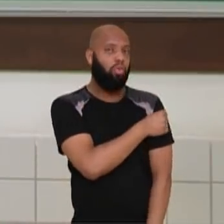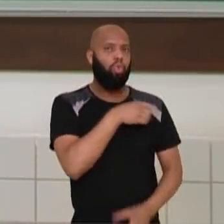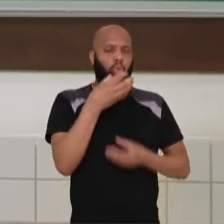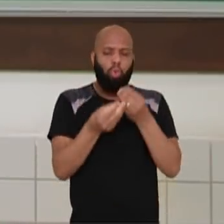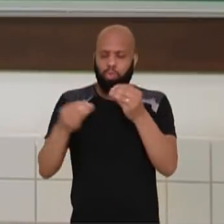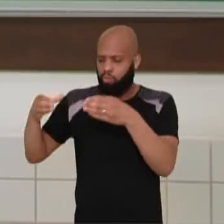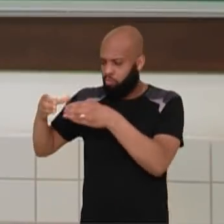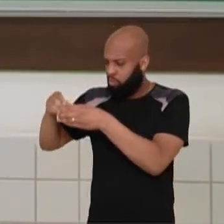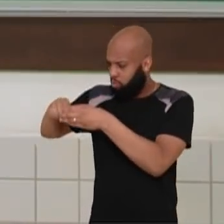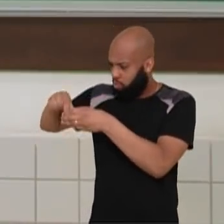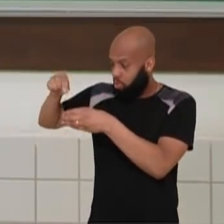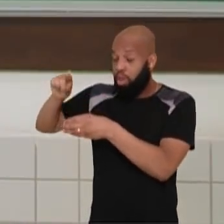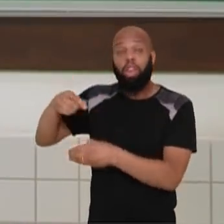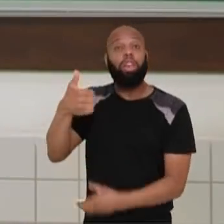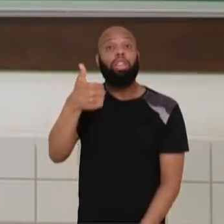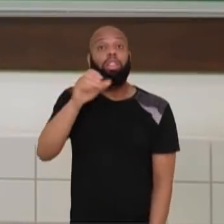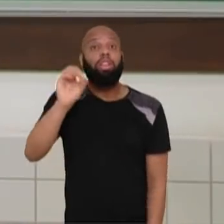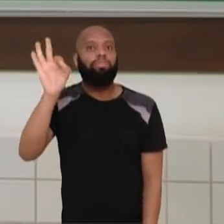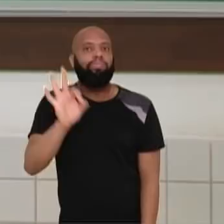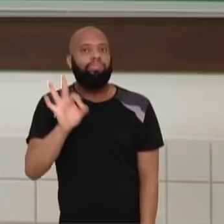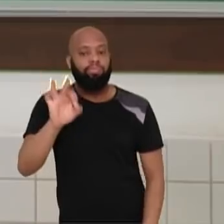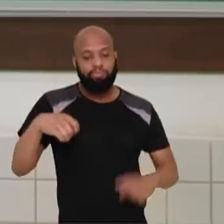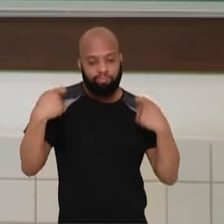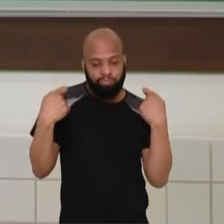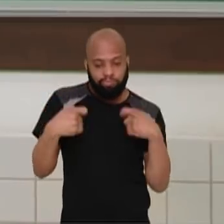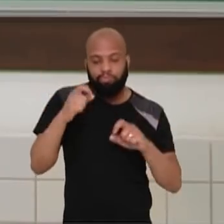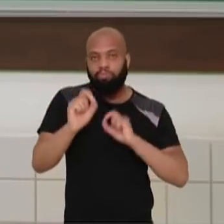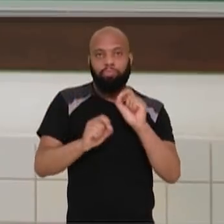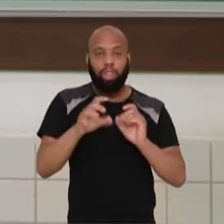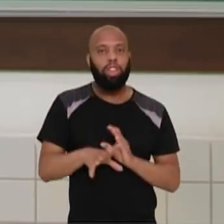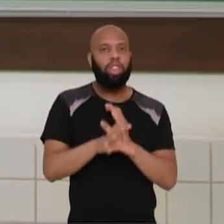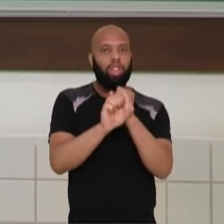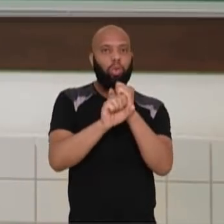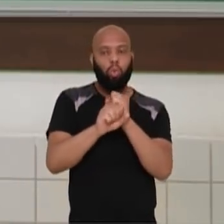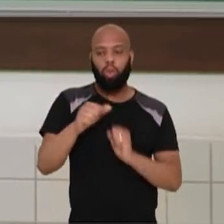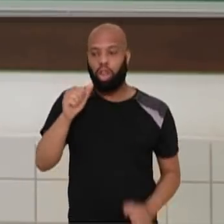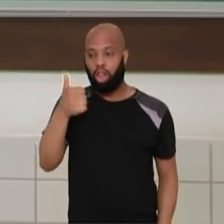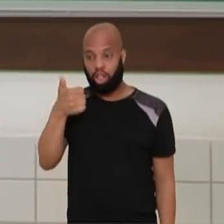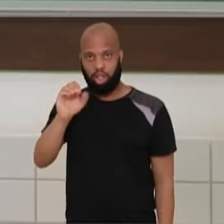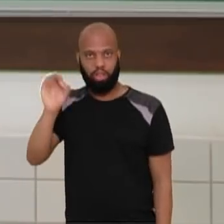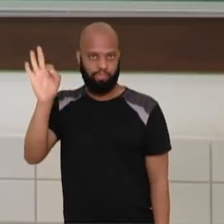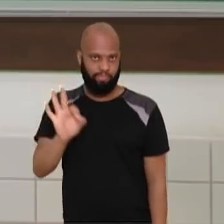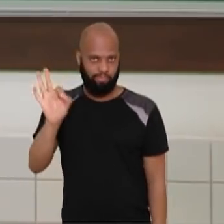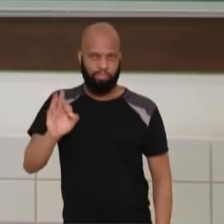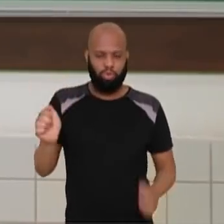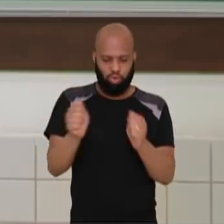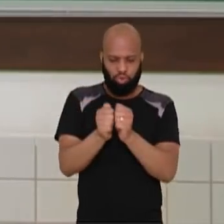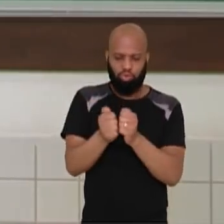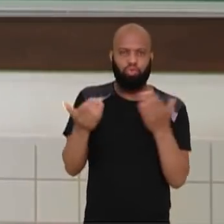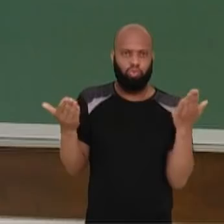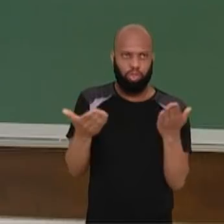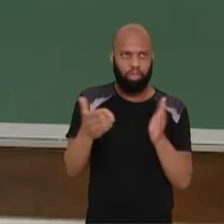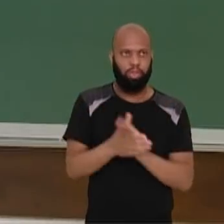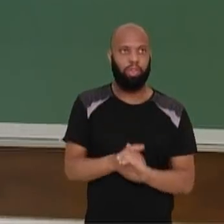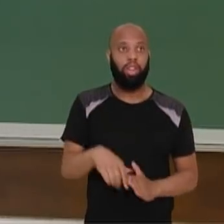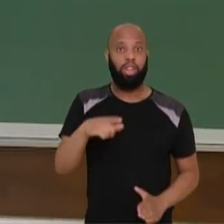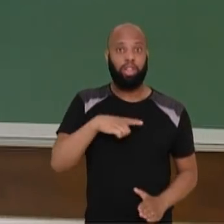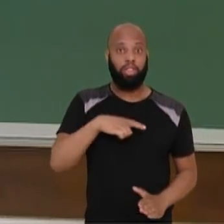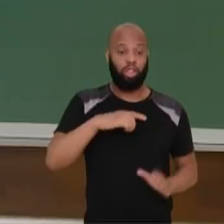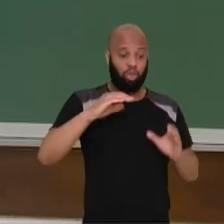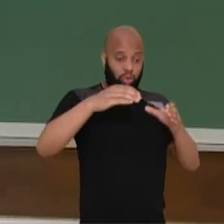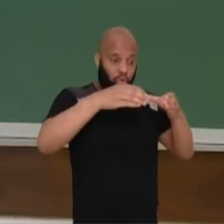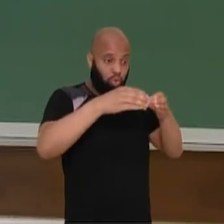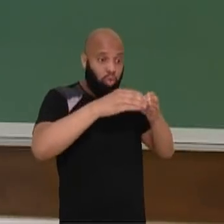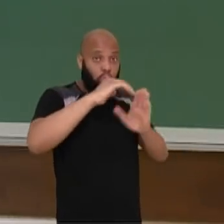é 10%. Então, nós precisamos calcular esse 10%. Vem cá comigo, olha lá. Ó. População,